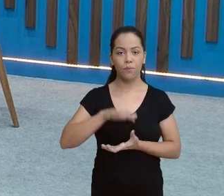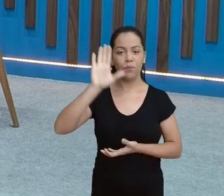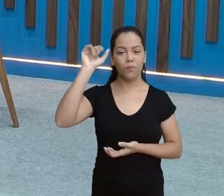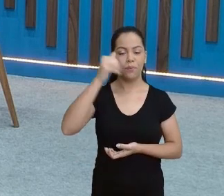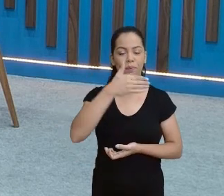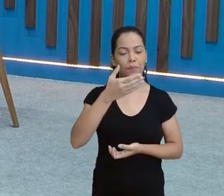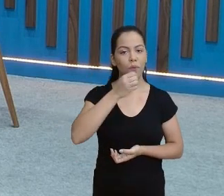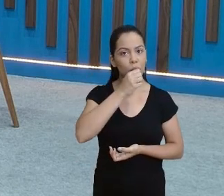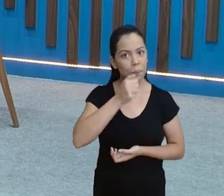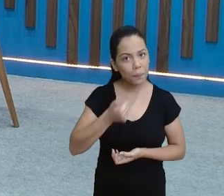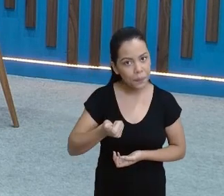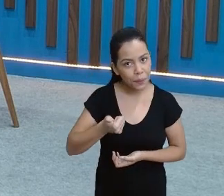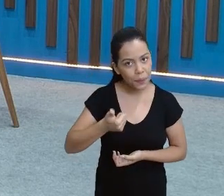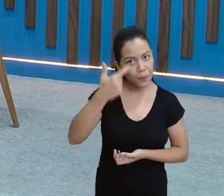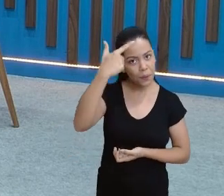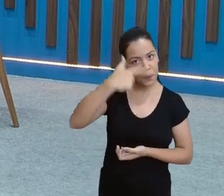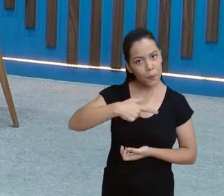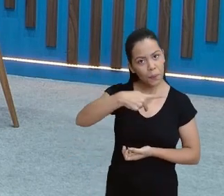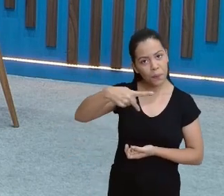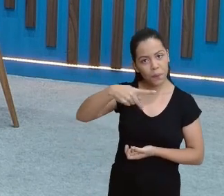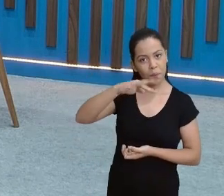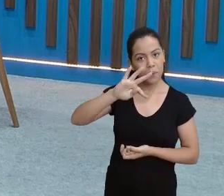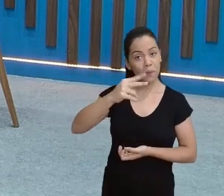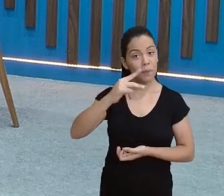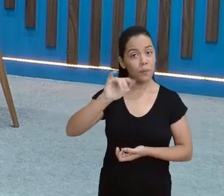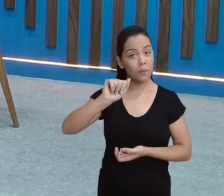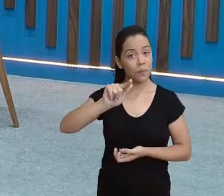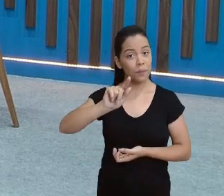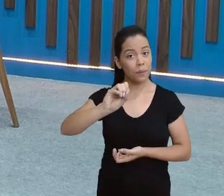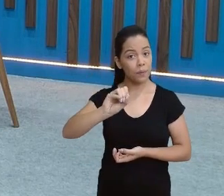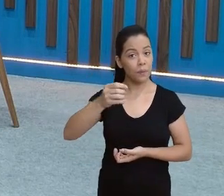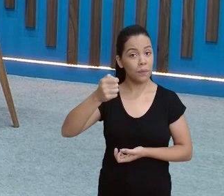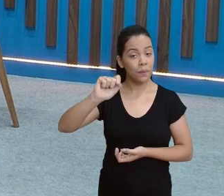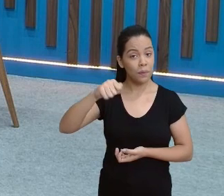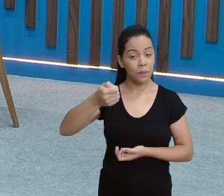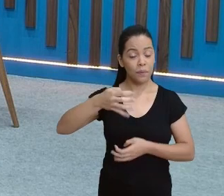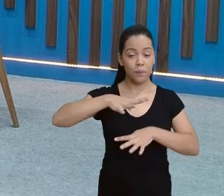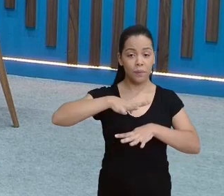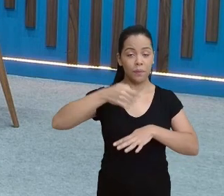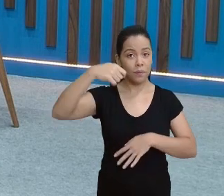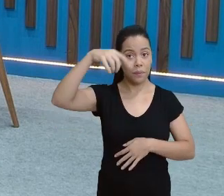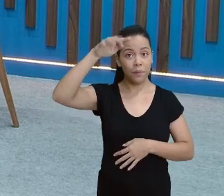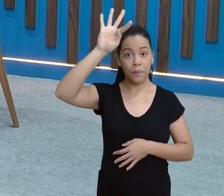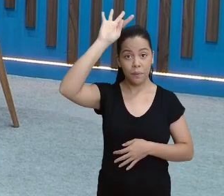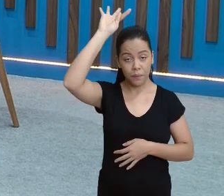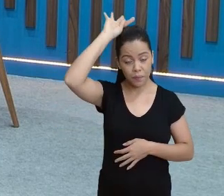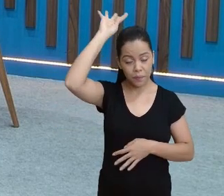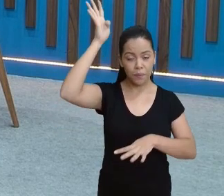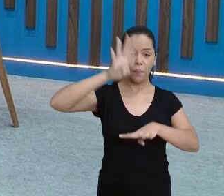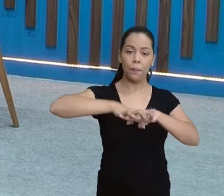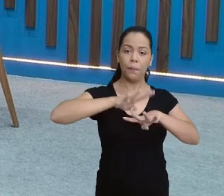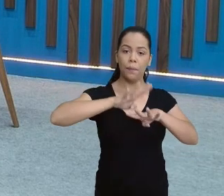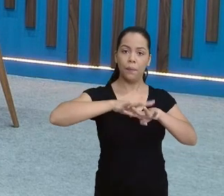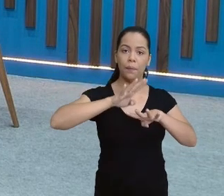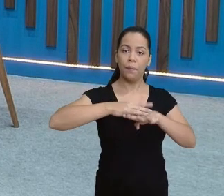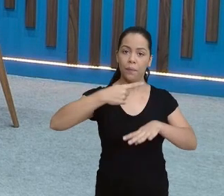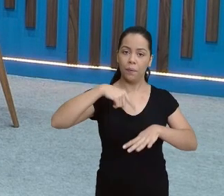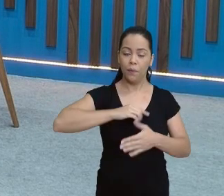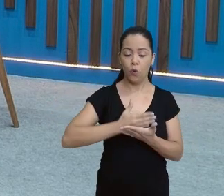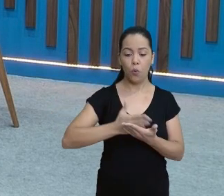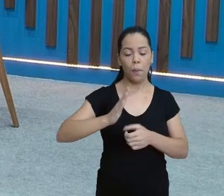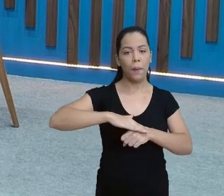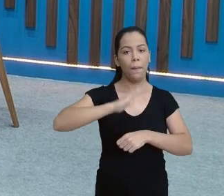pessoal, tudo bem? Eu me chamo professor Tiago, de Matemática, e estamos iniciando mais uma aula da Escola Municipal para